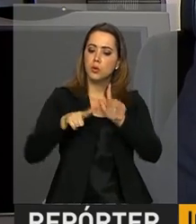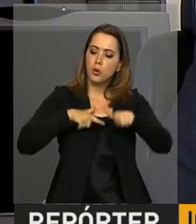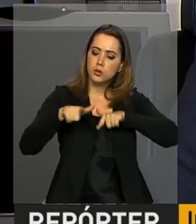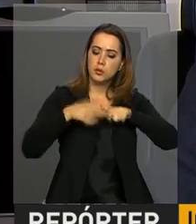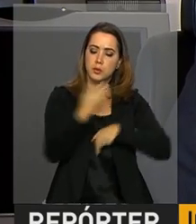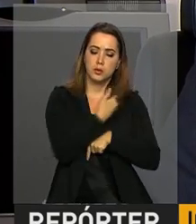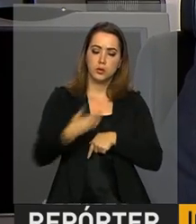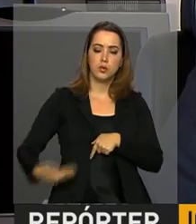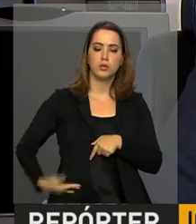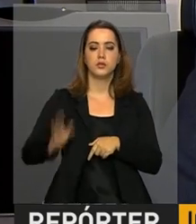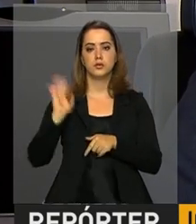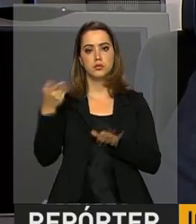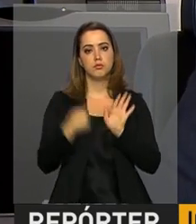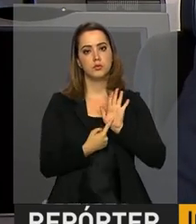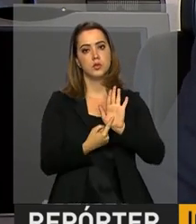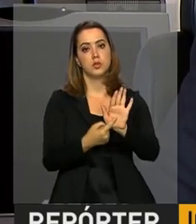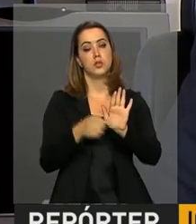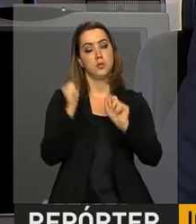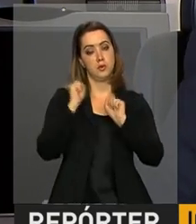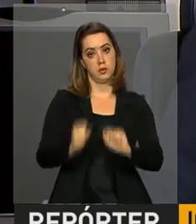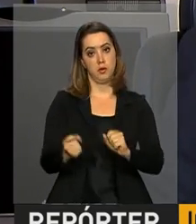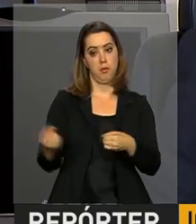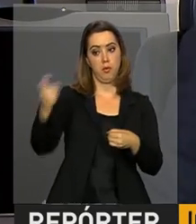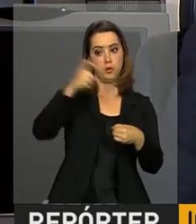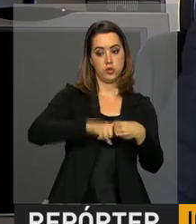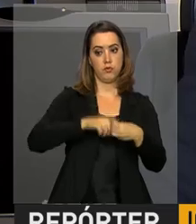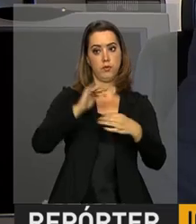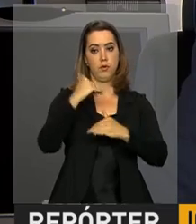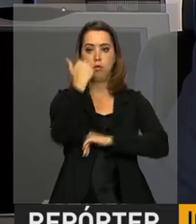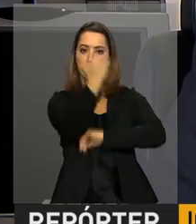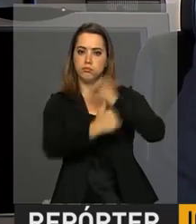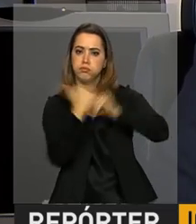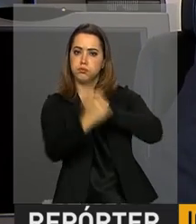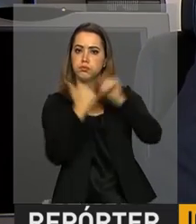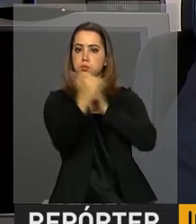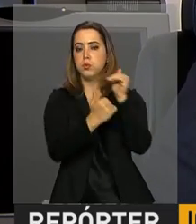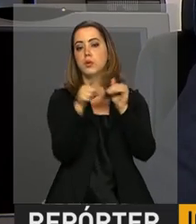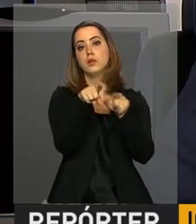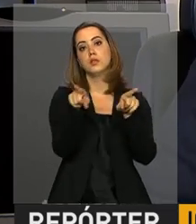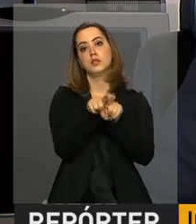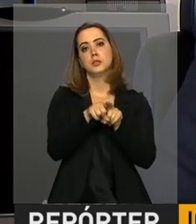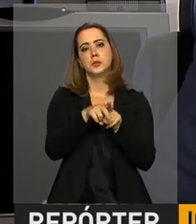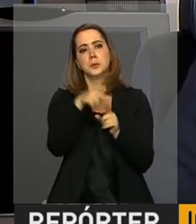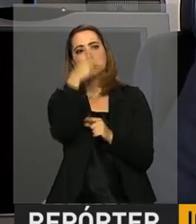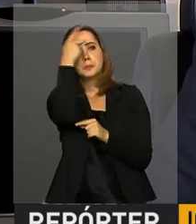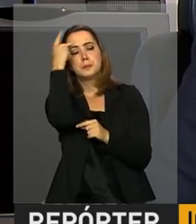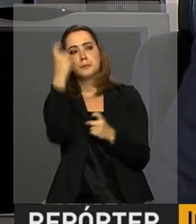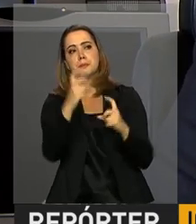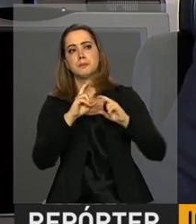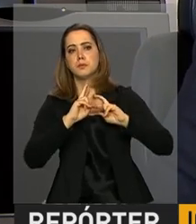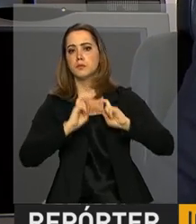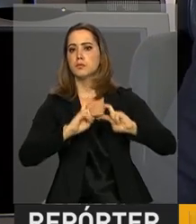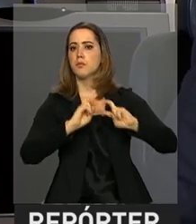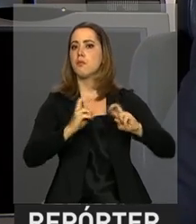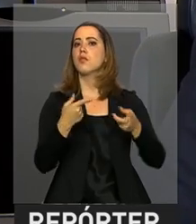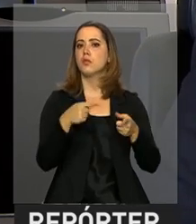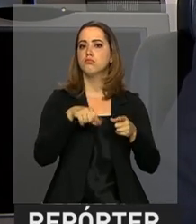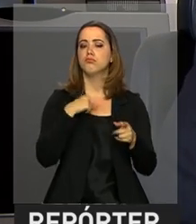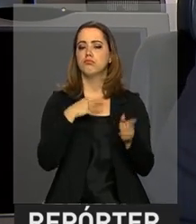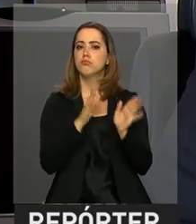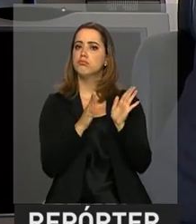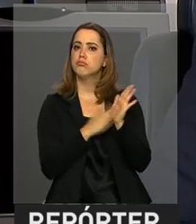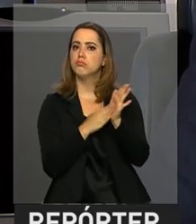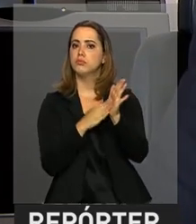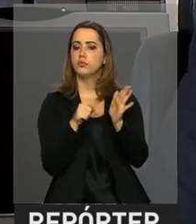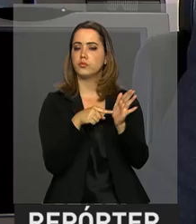indicado a possibilidade de retomada do crescimento, e o mercado tem entendido que essas medidas, elas têm sido